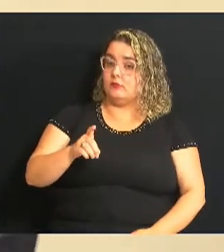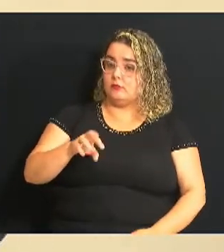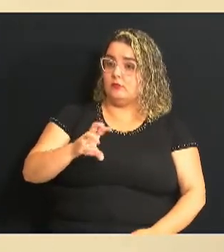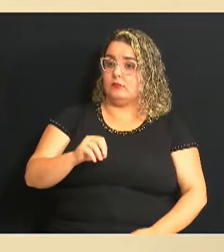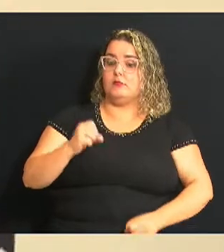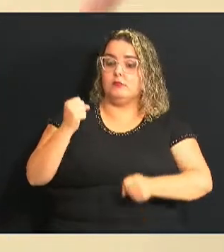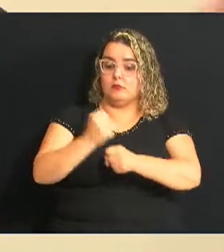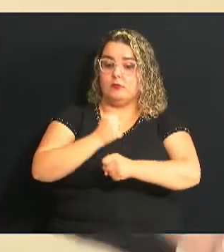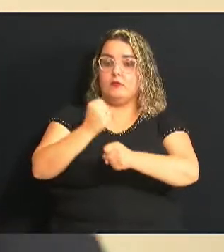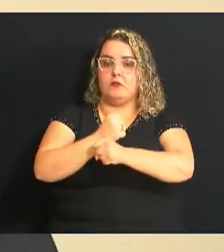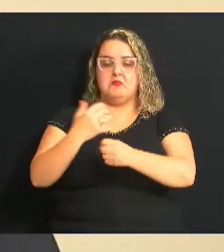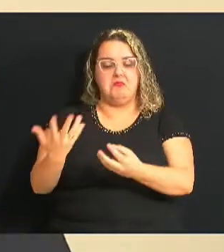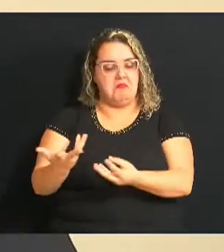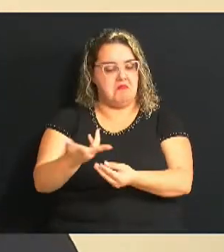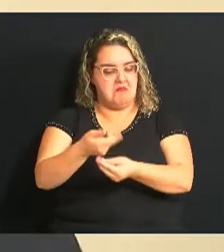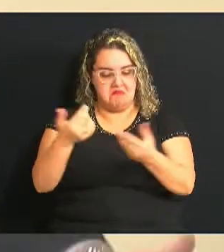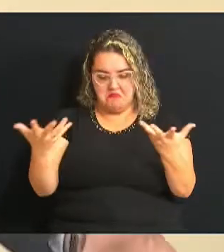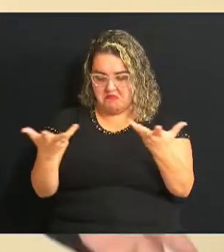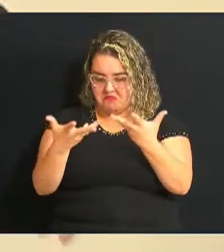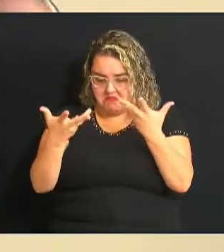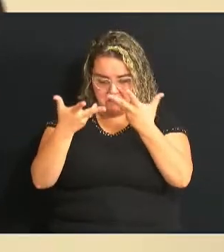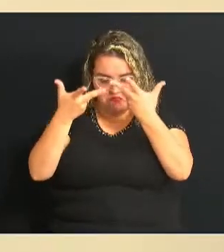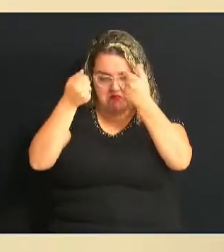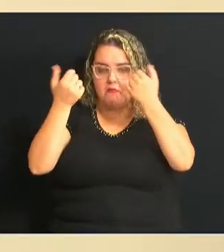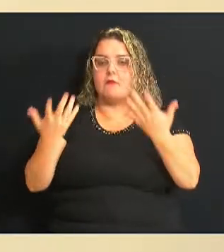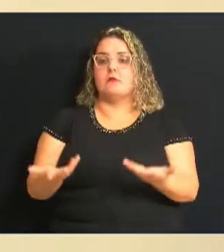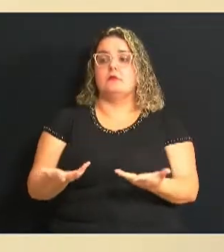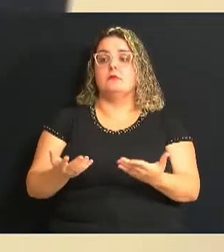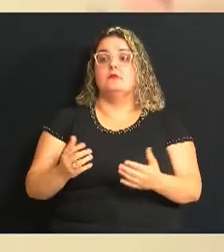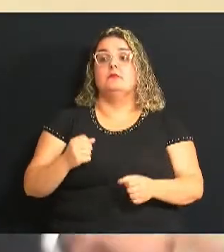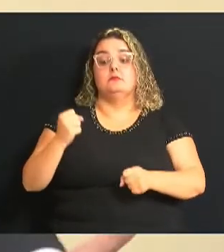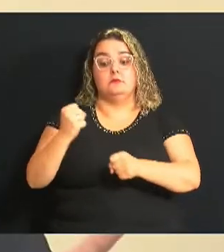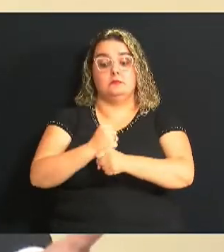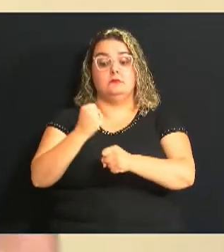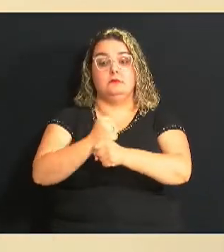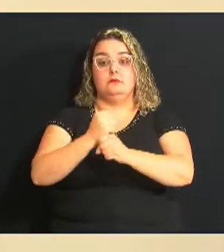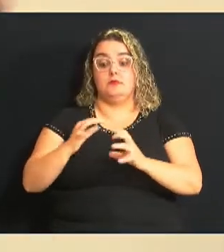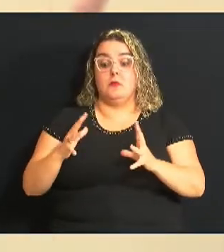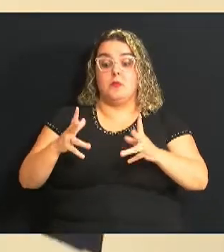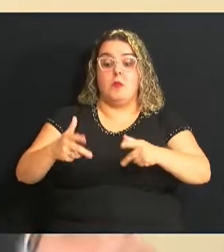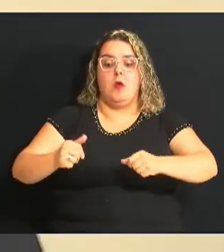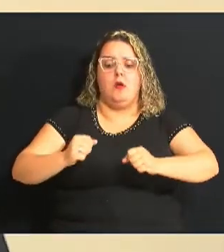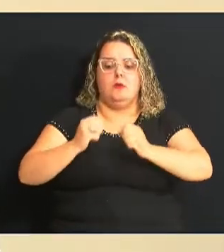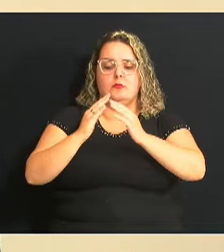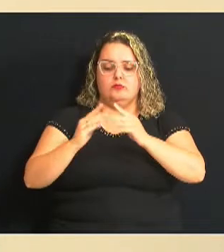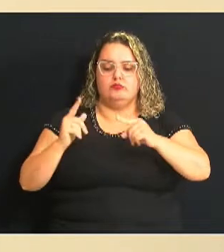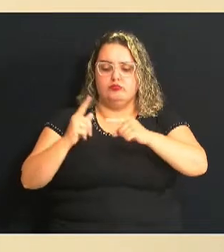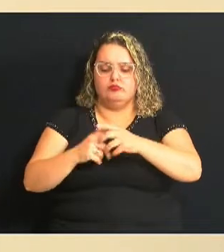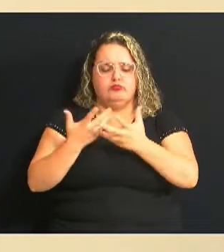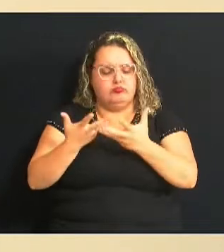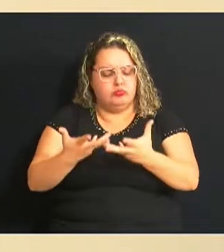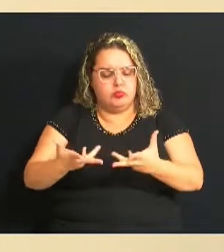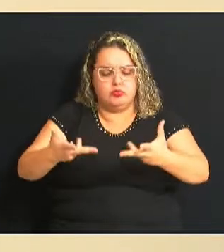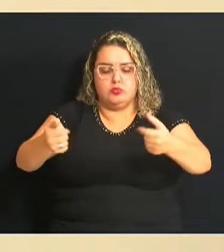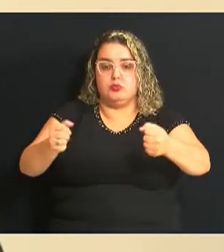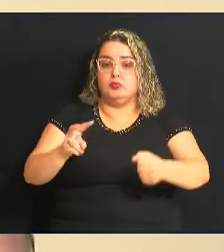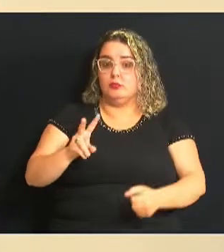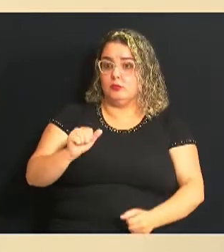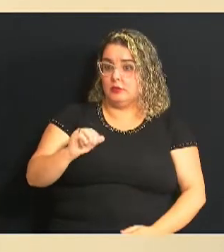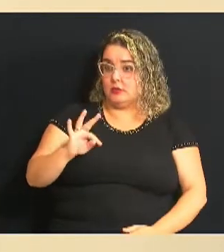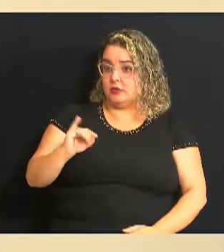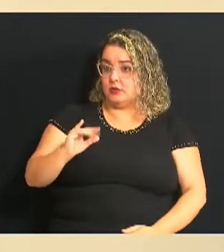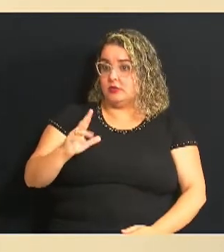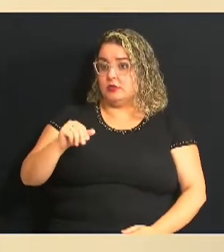arte extraordinária, mas para construir aquele monumento extraordinário no Vaticano,